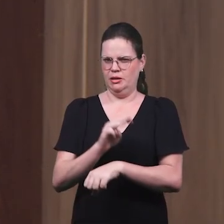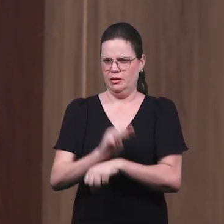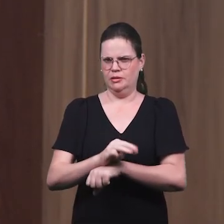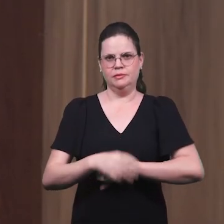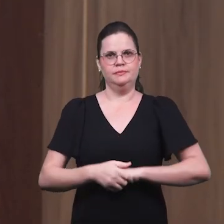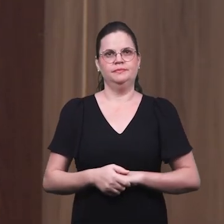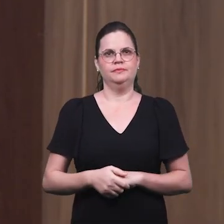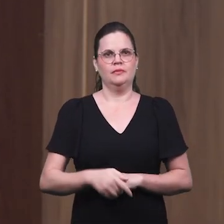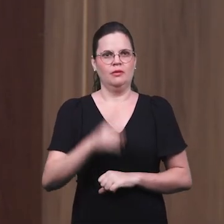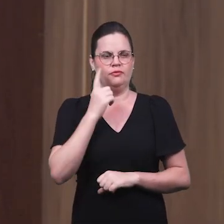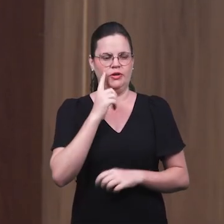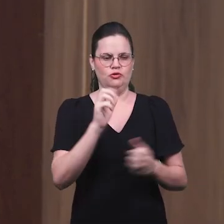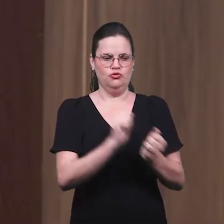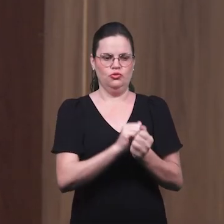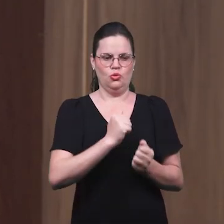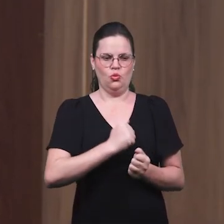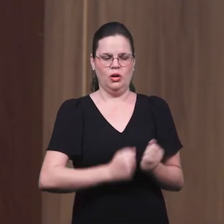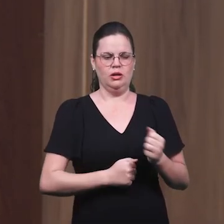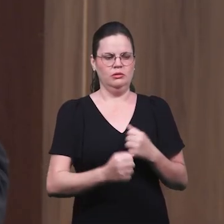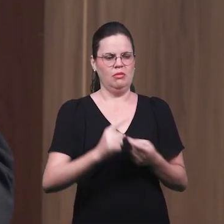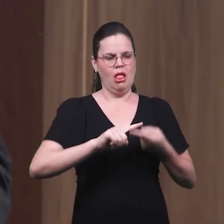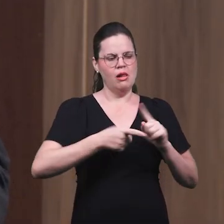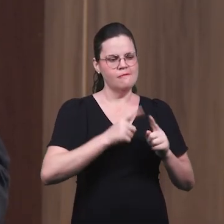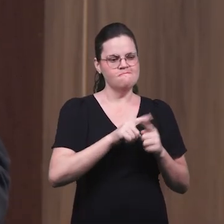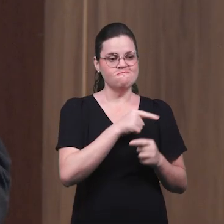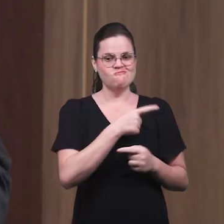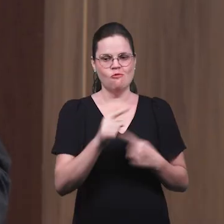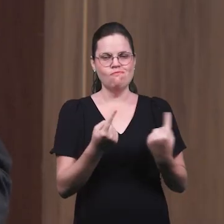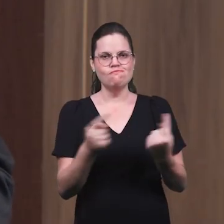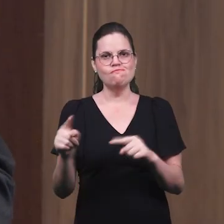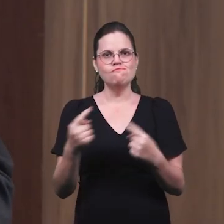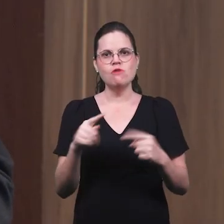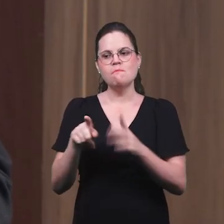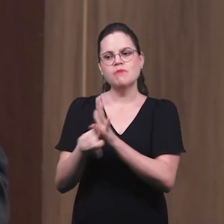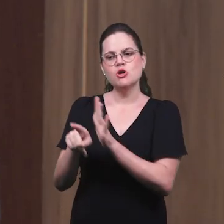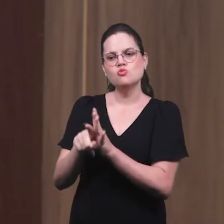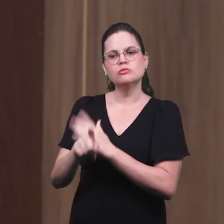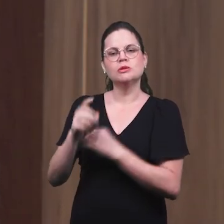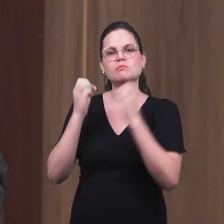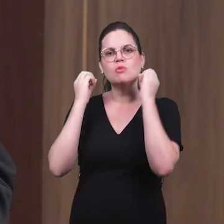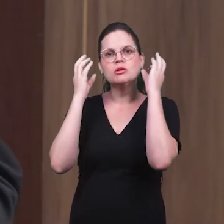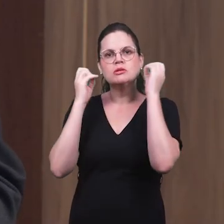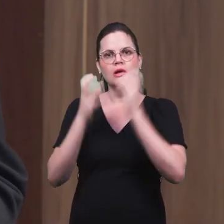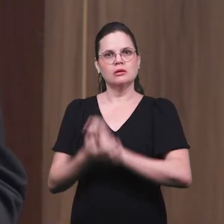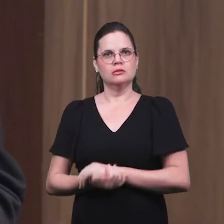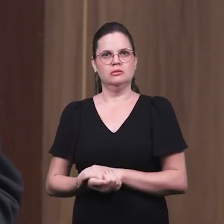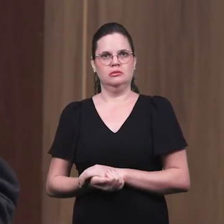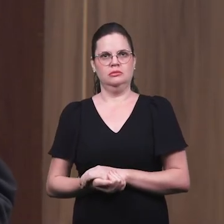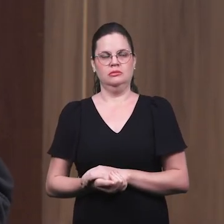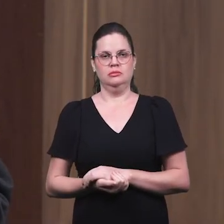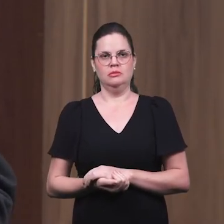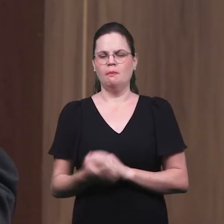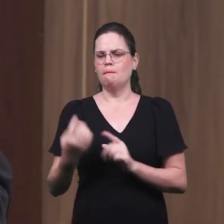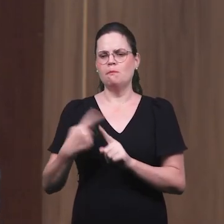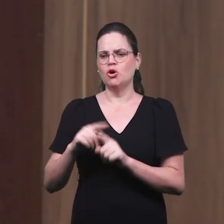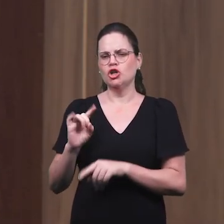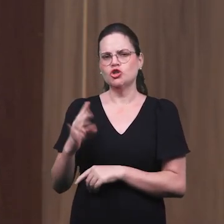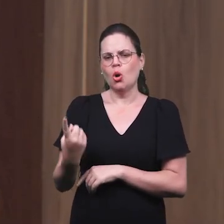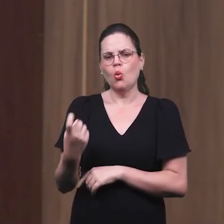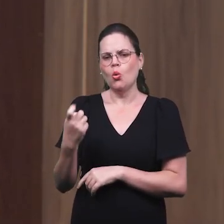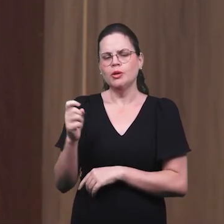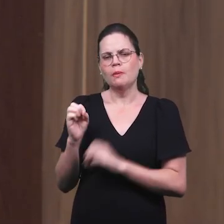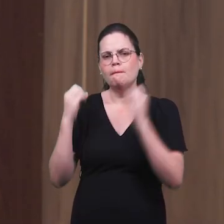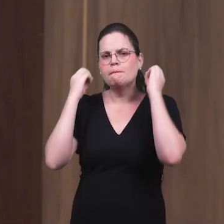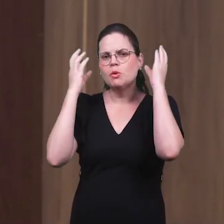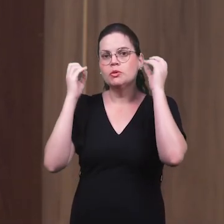motivo, se juntarão e eles vão lá e questionar uma posição de Moisés. Mas o fato é